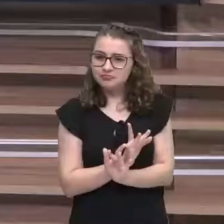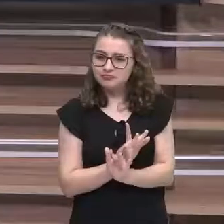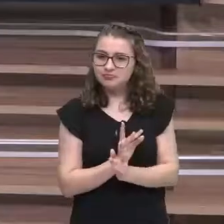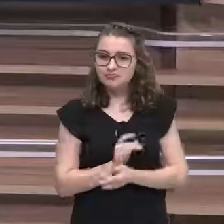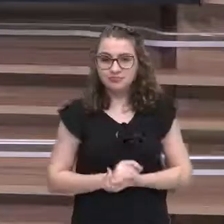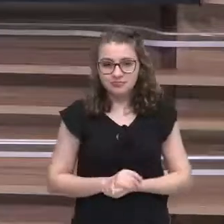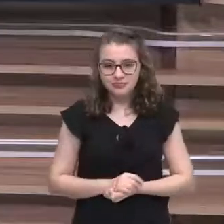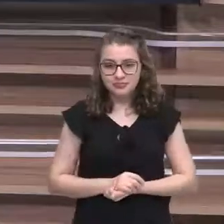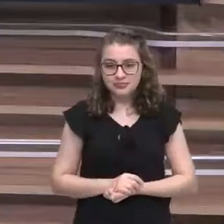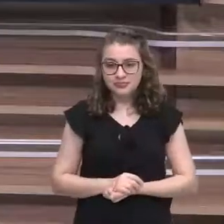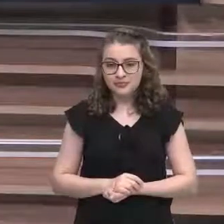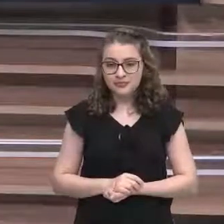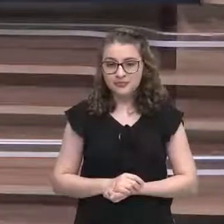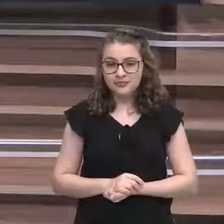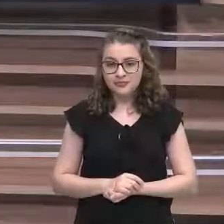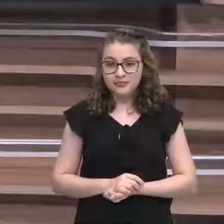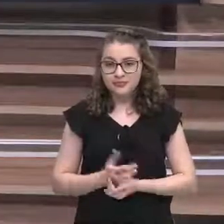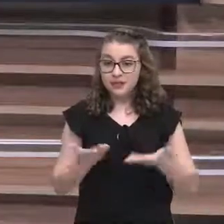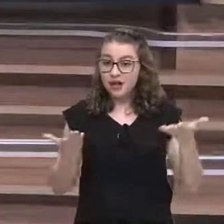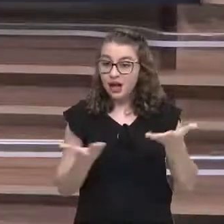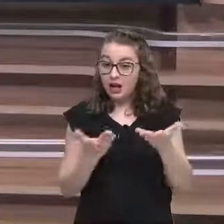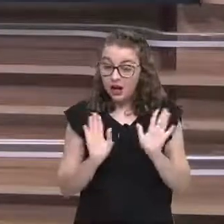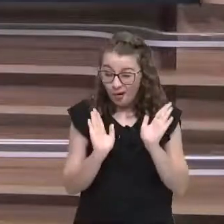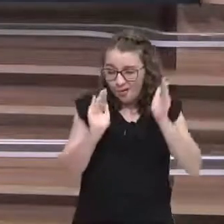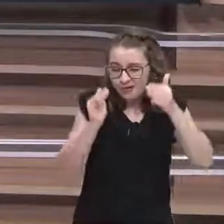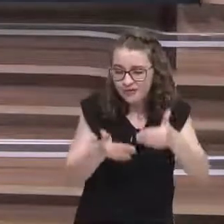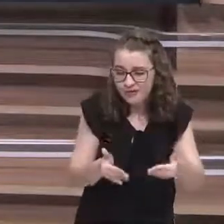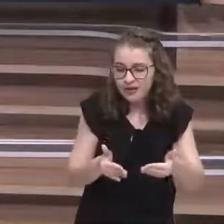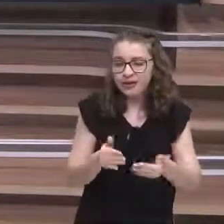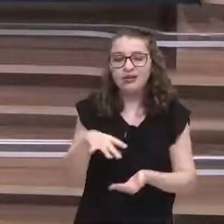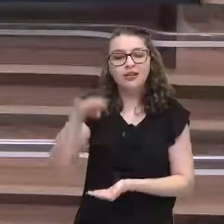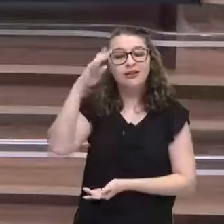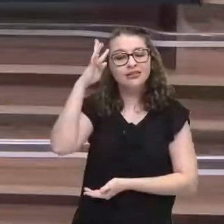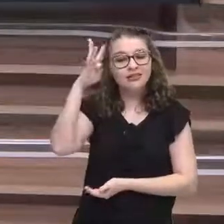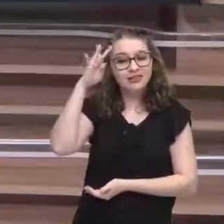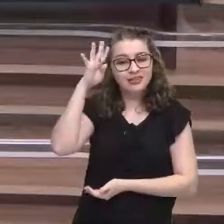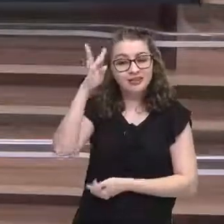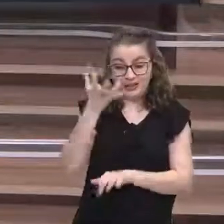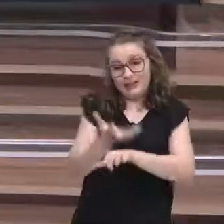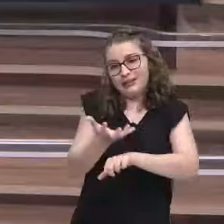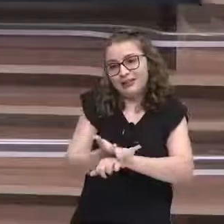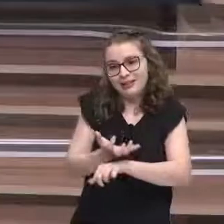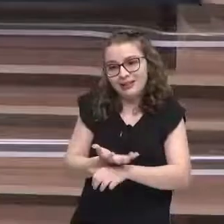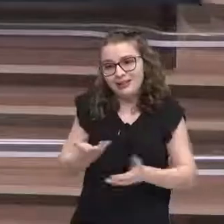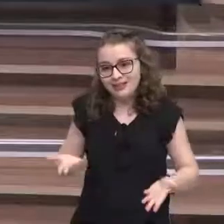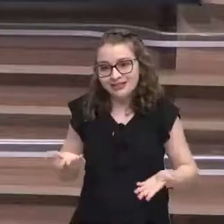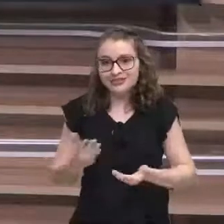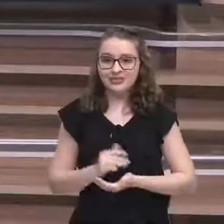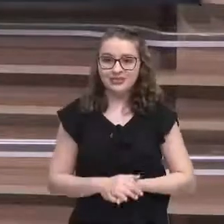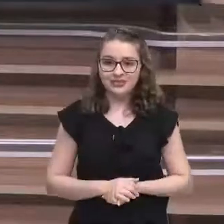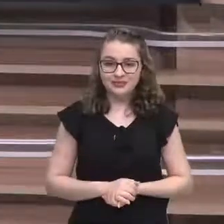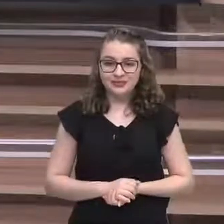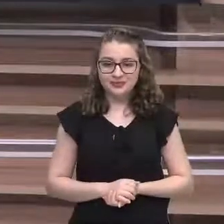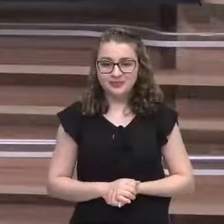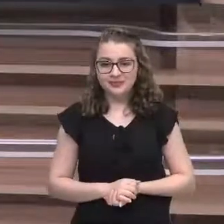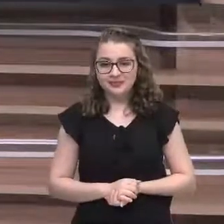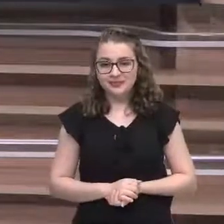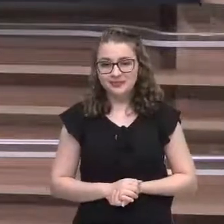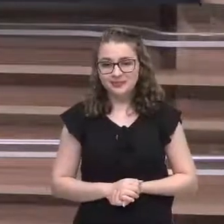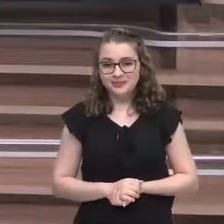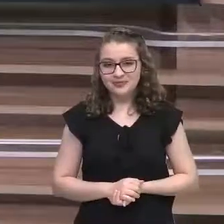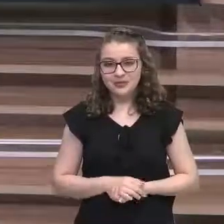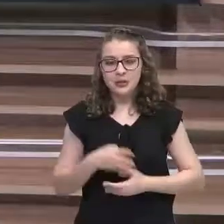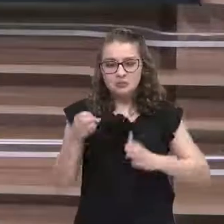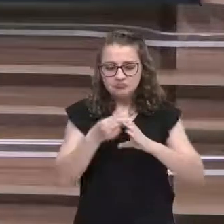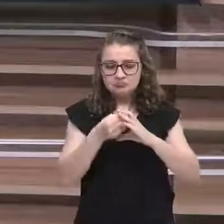gente vai agora se debruçar um pouco só na filosofia, né, que é a nossa disciplina aqui, tá bom? Então vamos lá, quais são